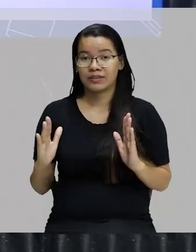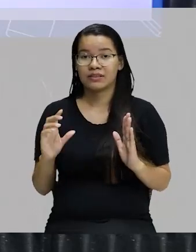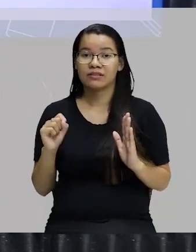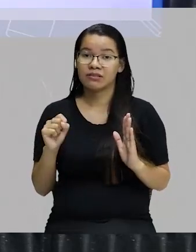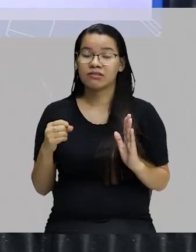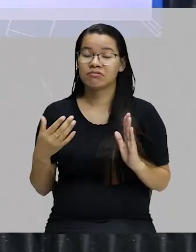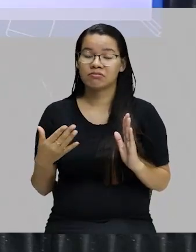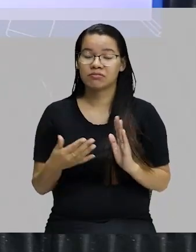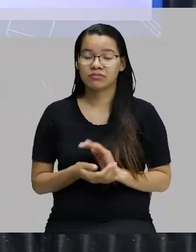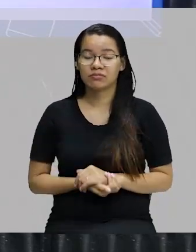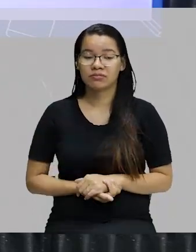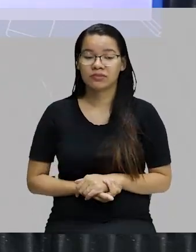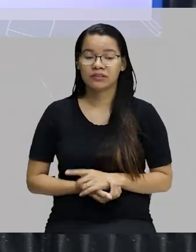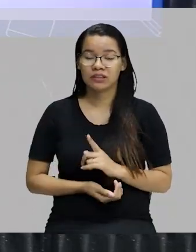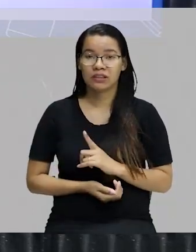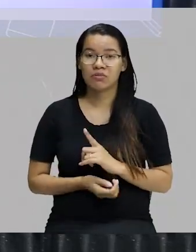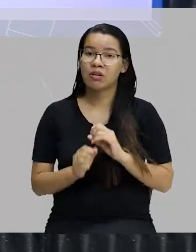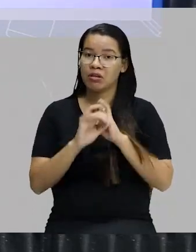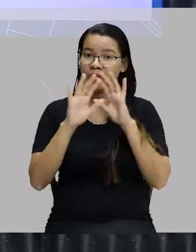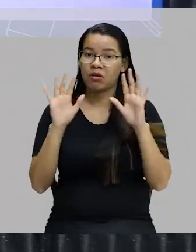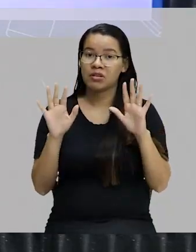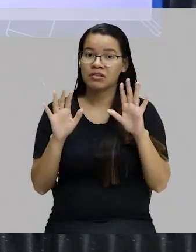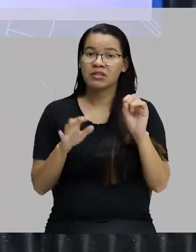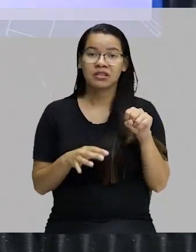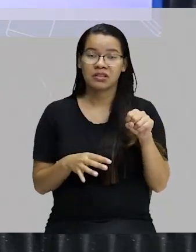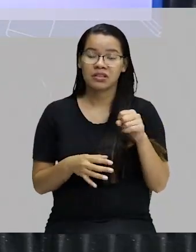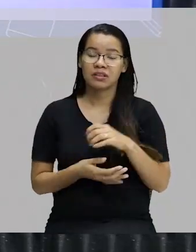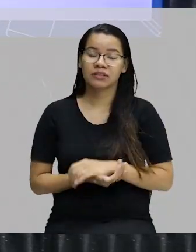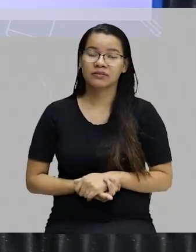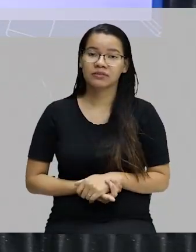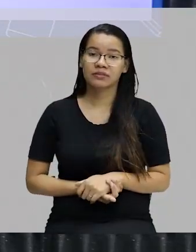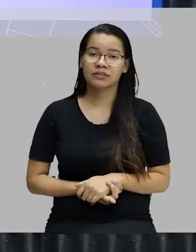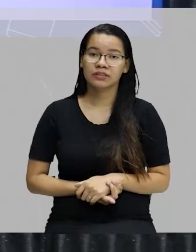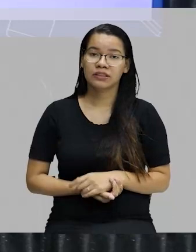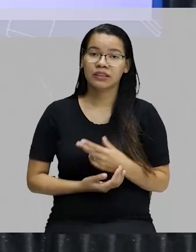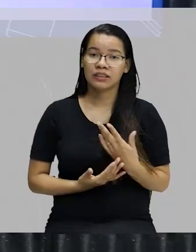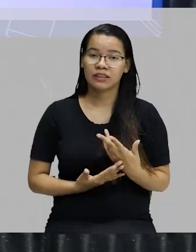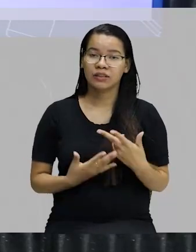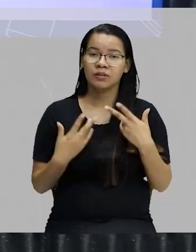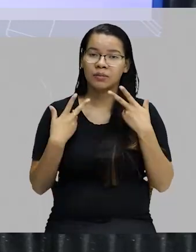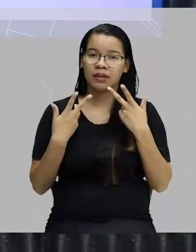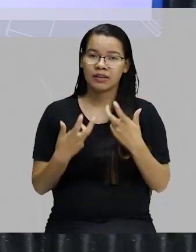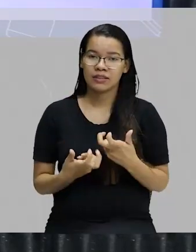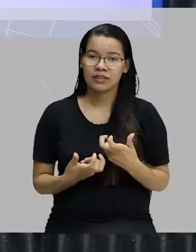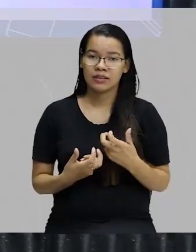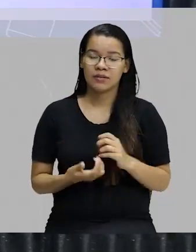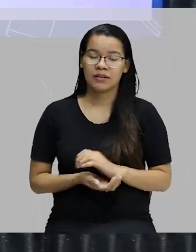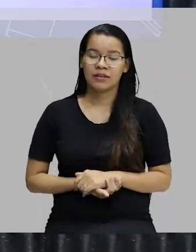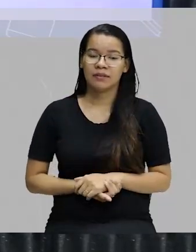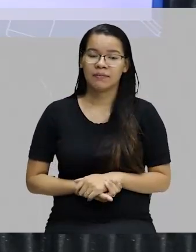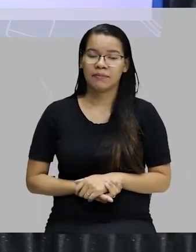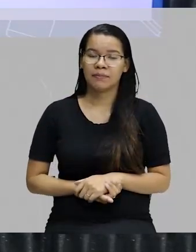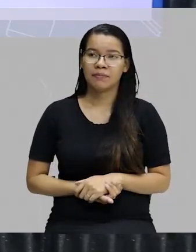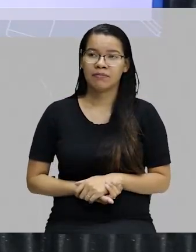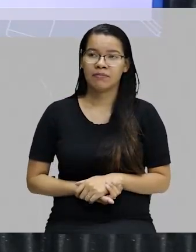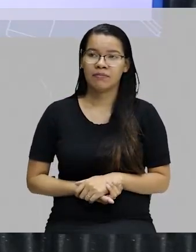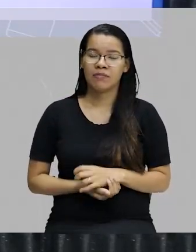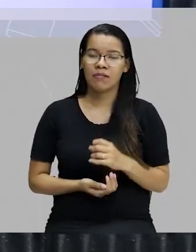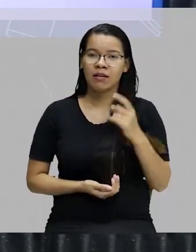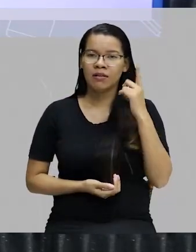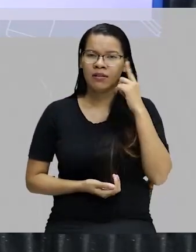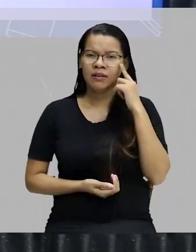São. Tem uma lógica? Sim, uma convenção. E, perceba, apesar, né, de dar a ideia